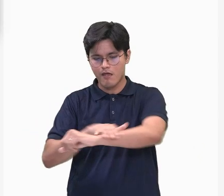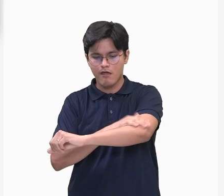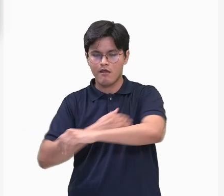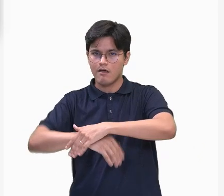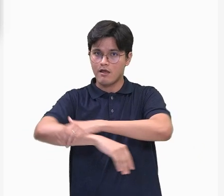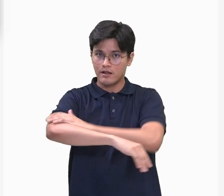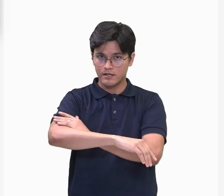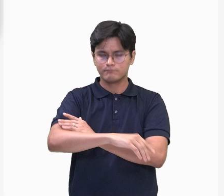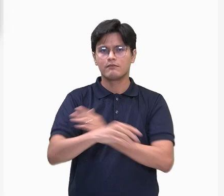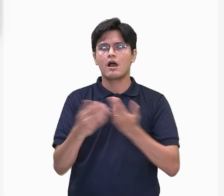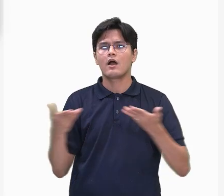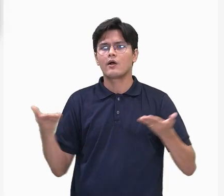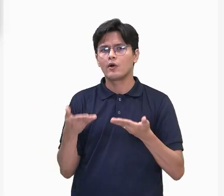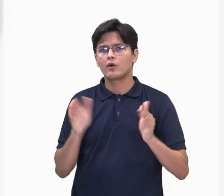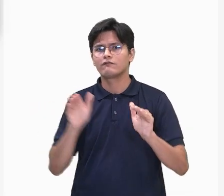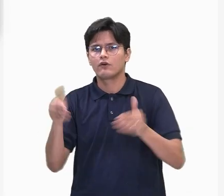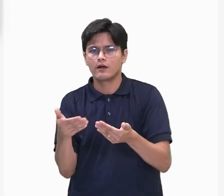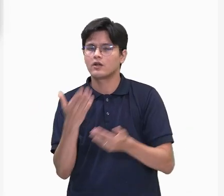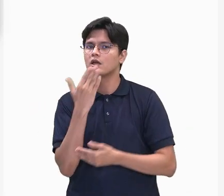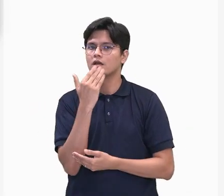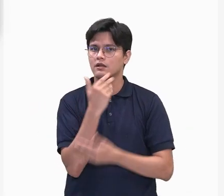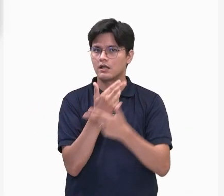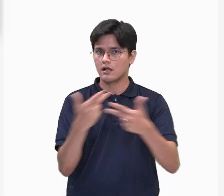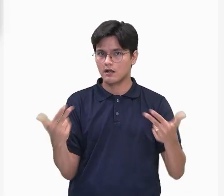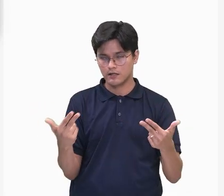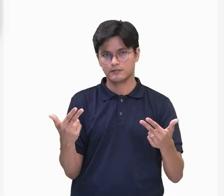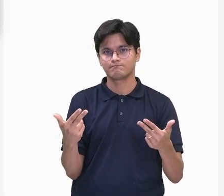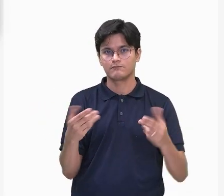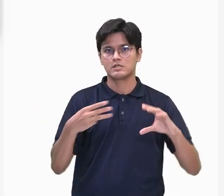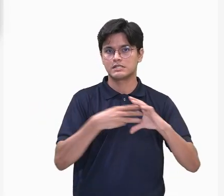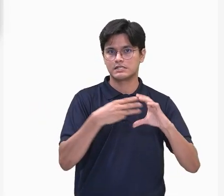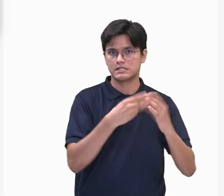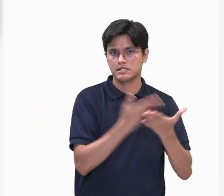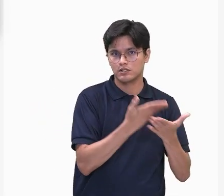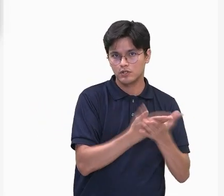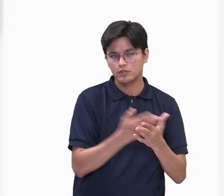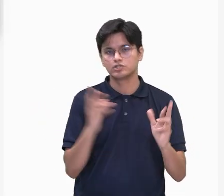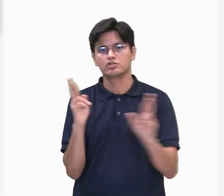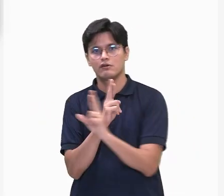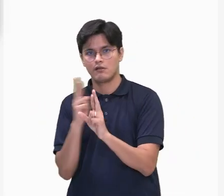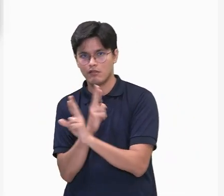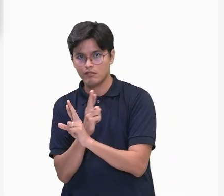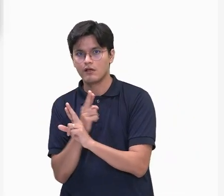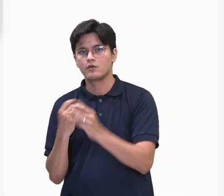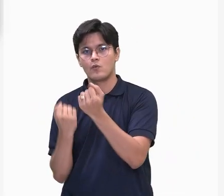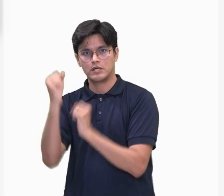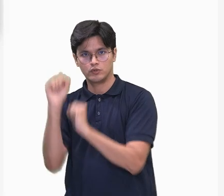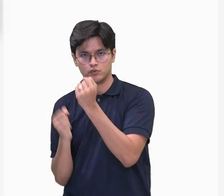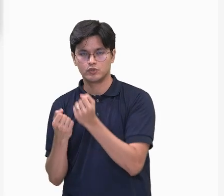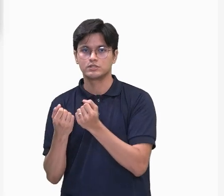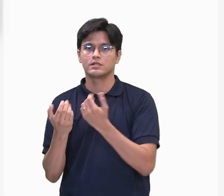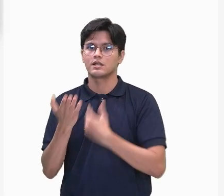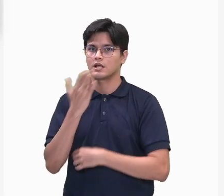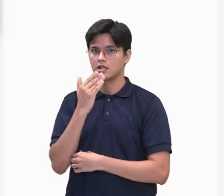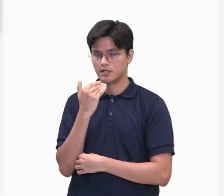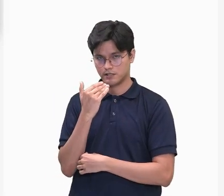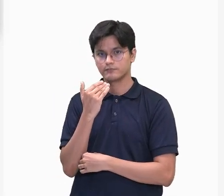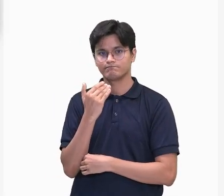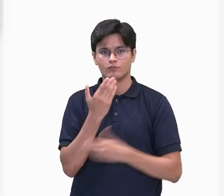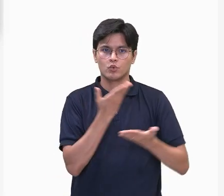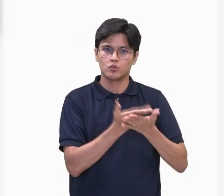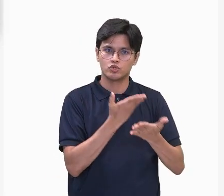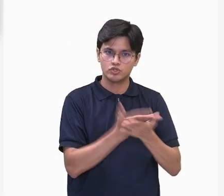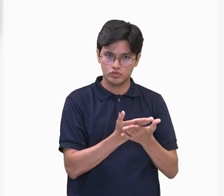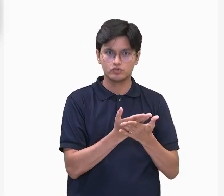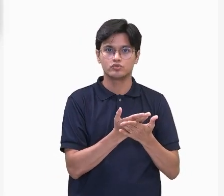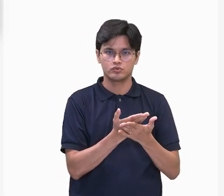só, a citologia e a indústria alimentícia. O estudo das células de micro-organismos é essencial para